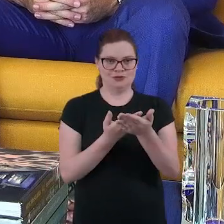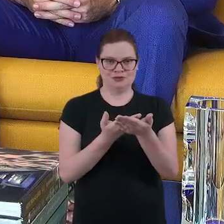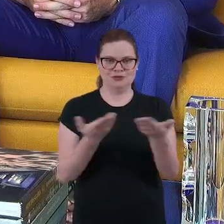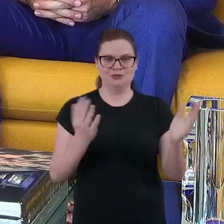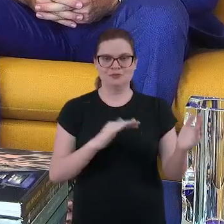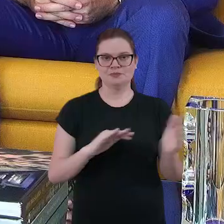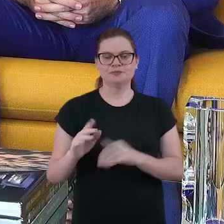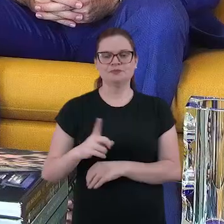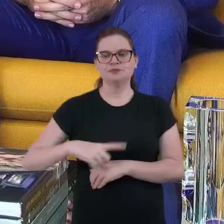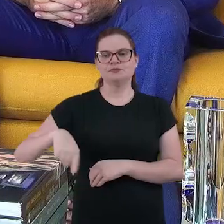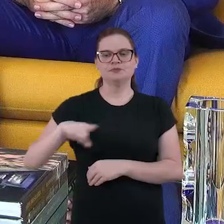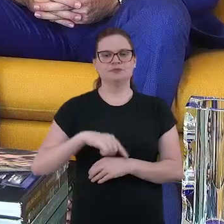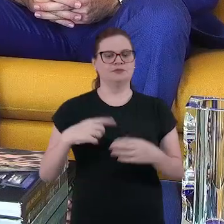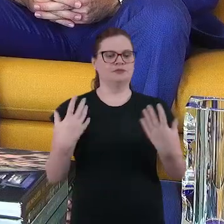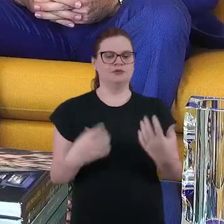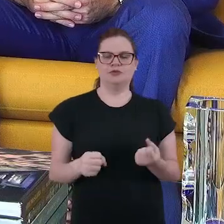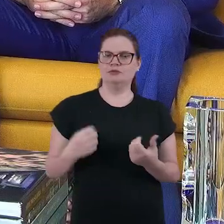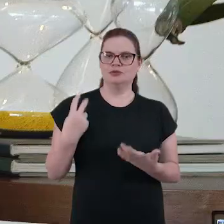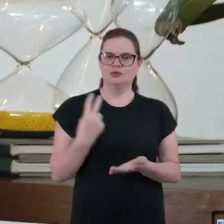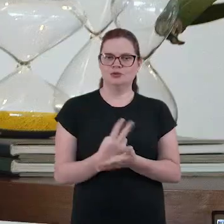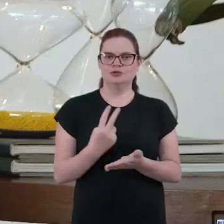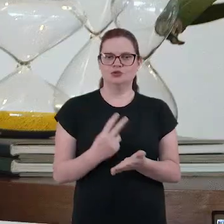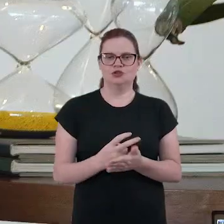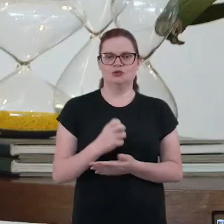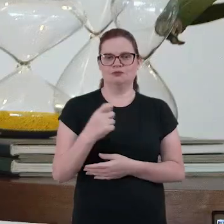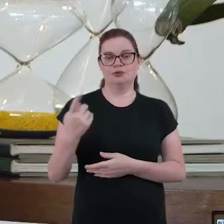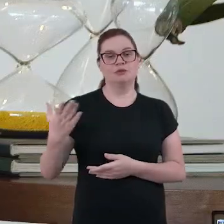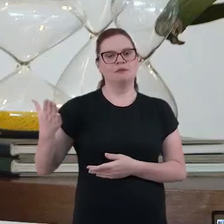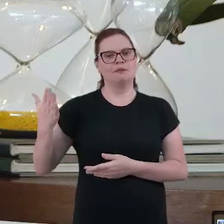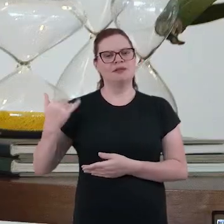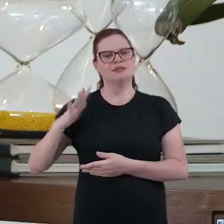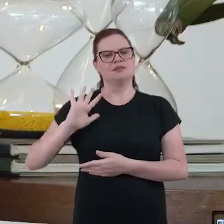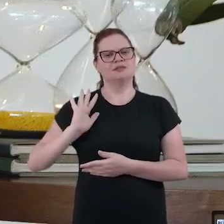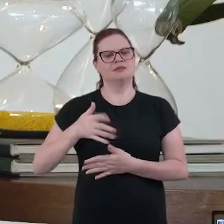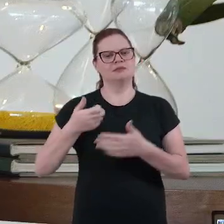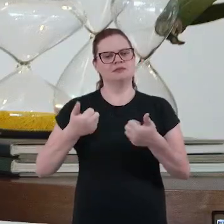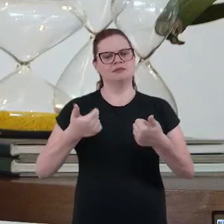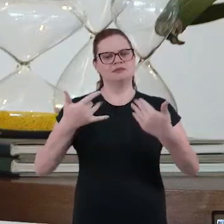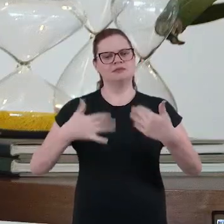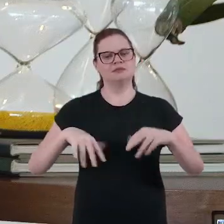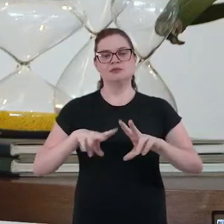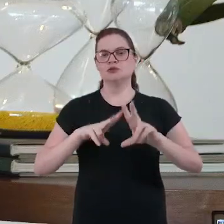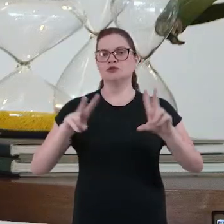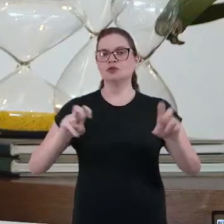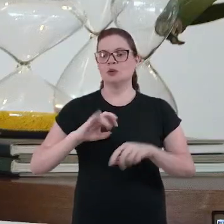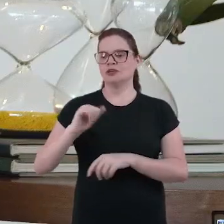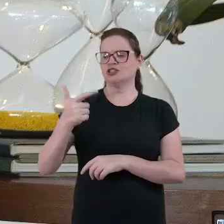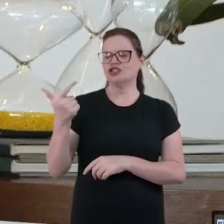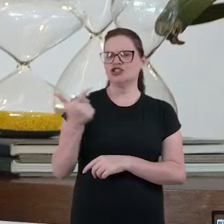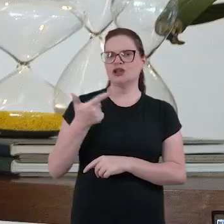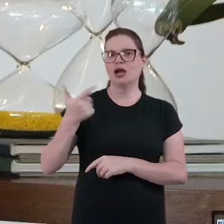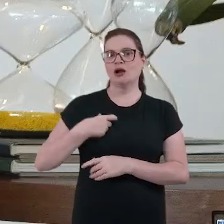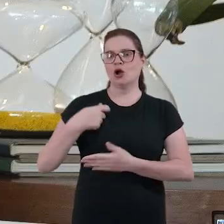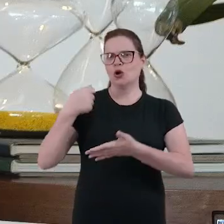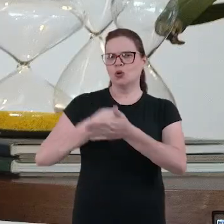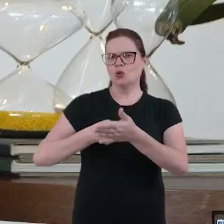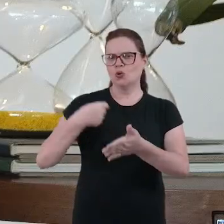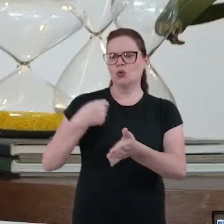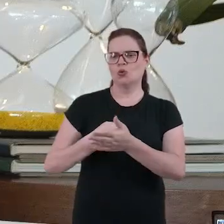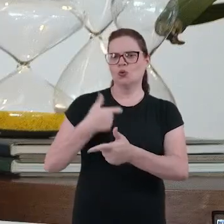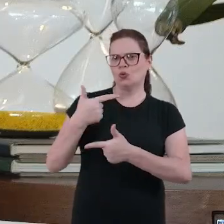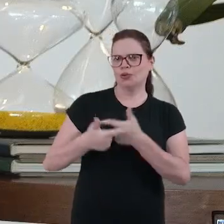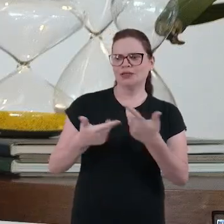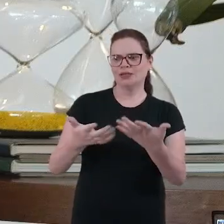Diniz. A paz do Senhor Jesus. E nós vamos dar continuidade ao episódio anterior. No episódio anterior nós falamos da bênção de